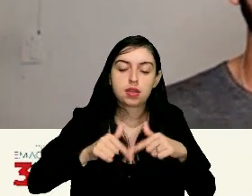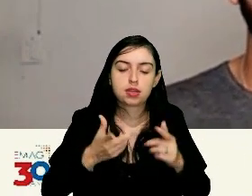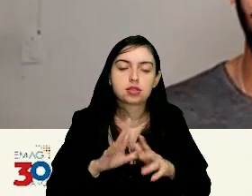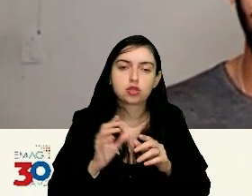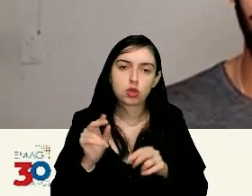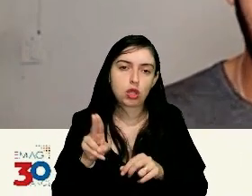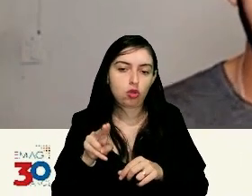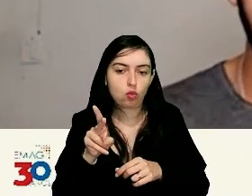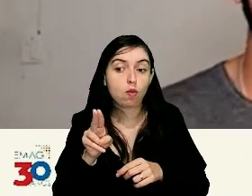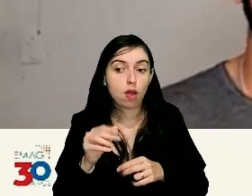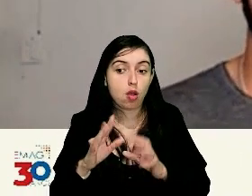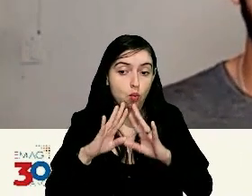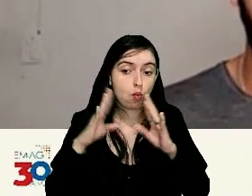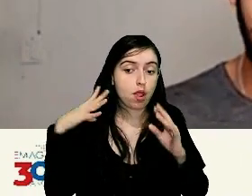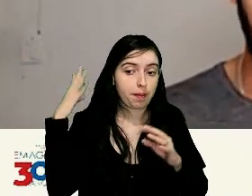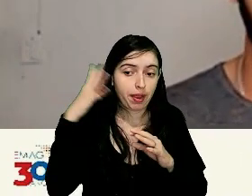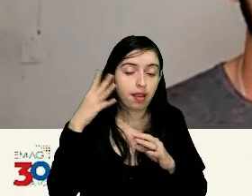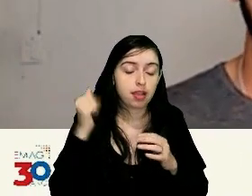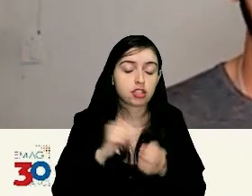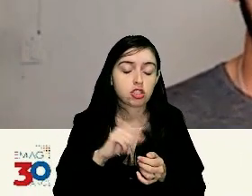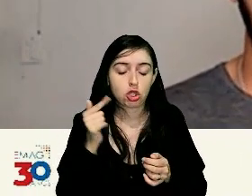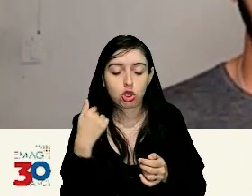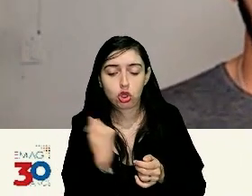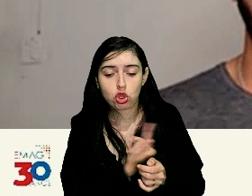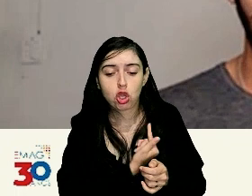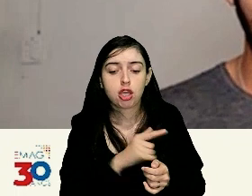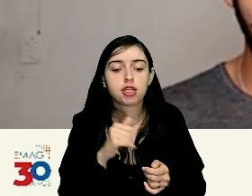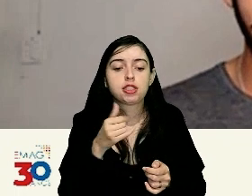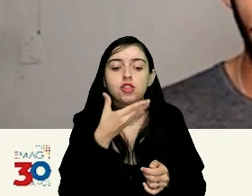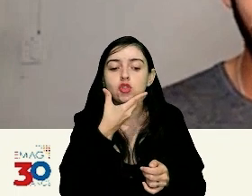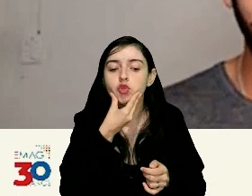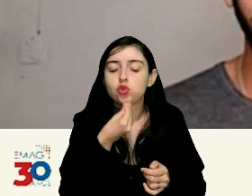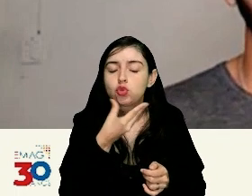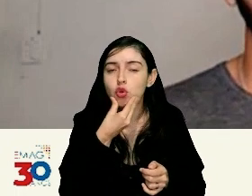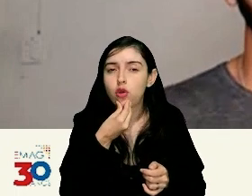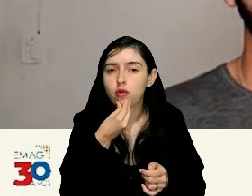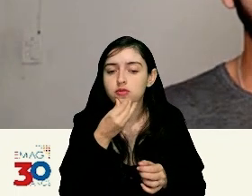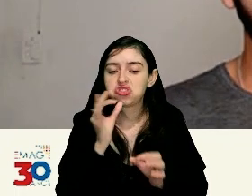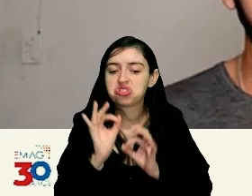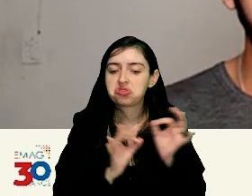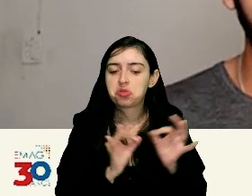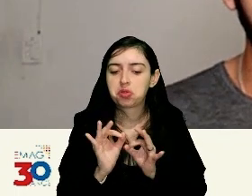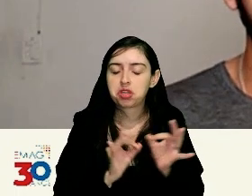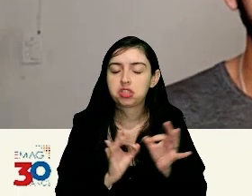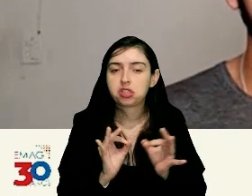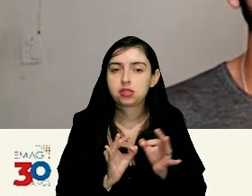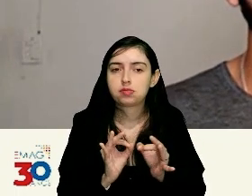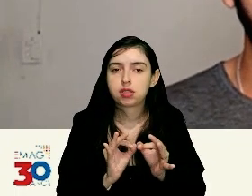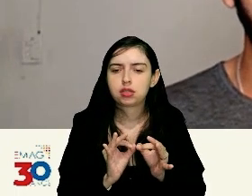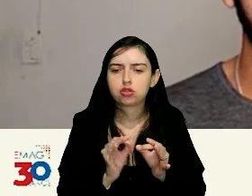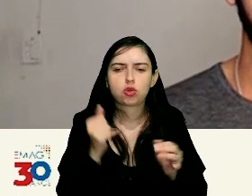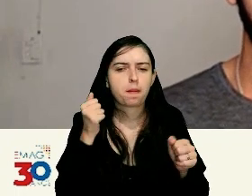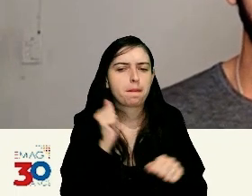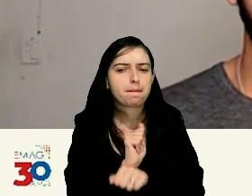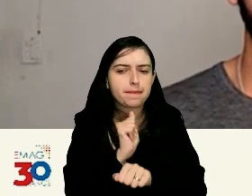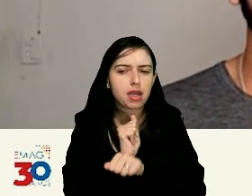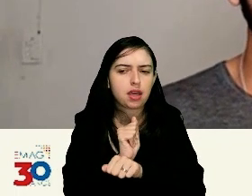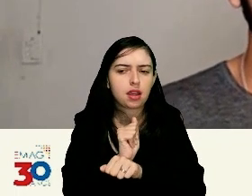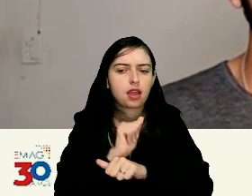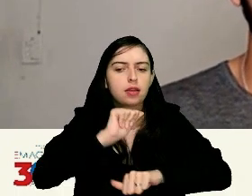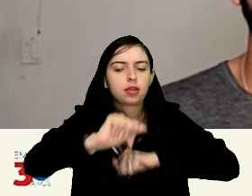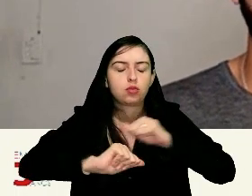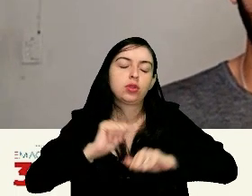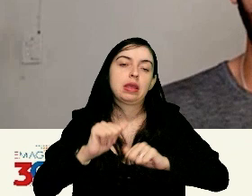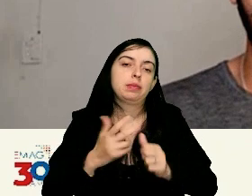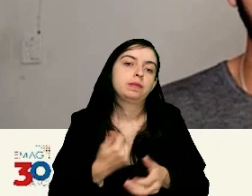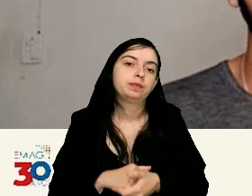quando nós homens, nos organizarmos, nos mobilizarmos para mudar. Porque já que